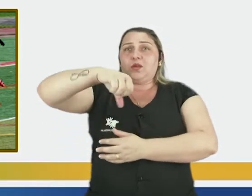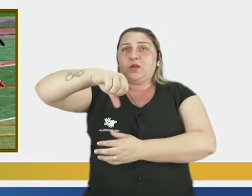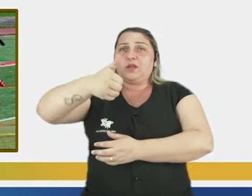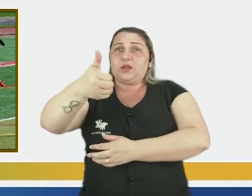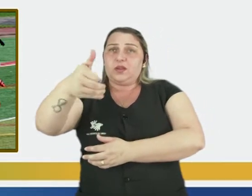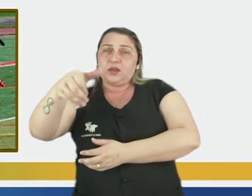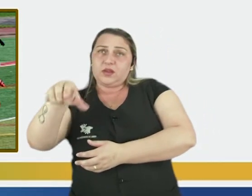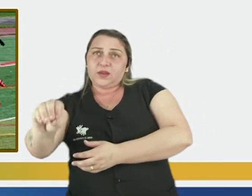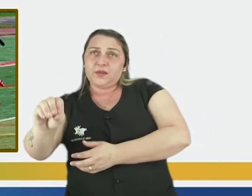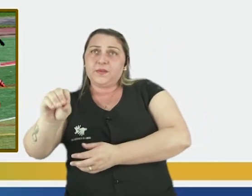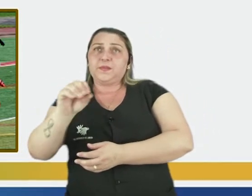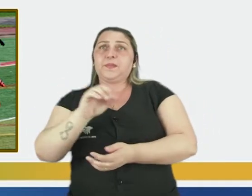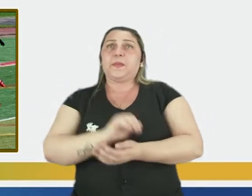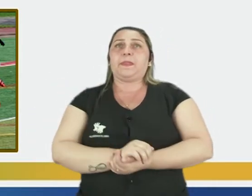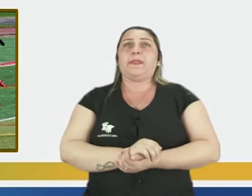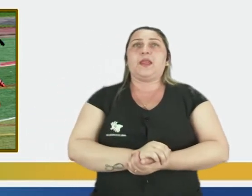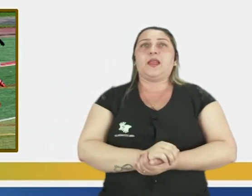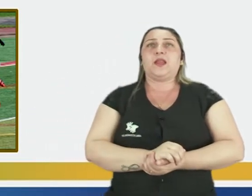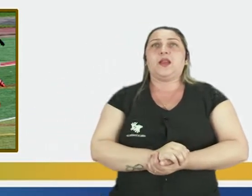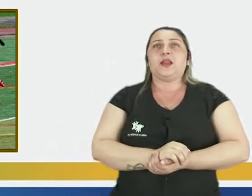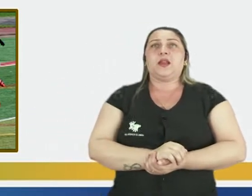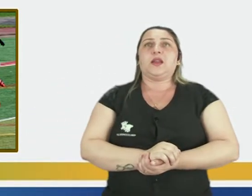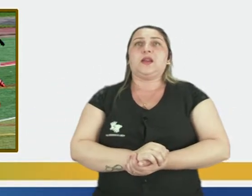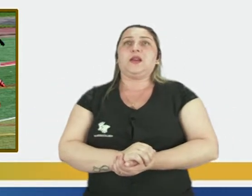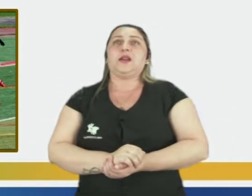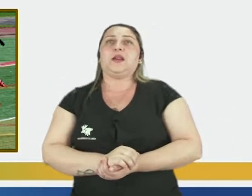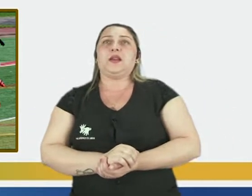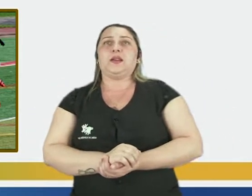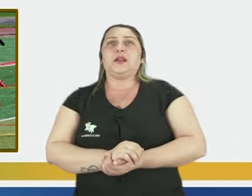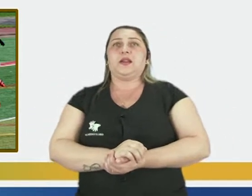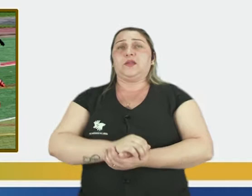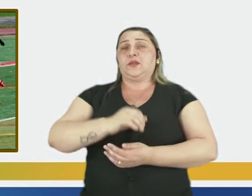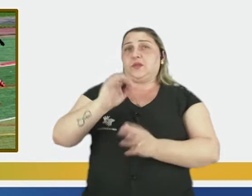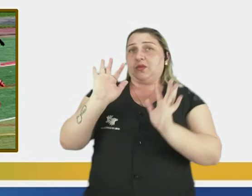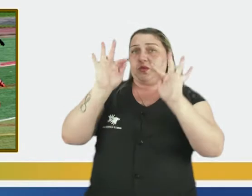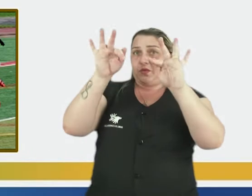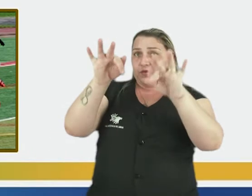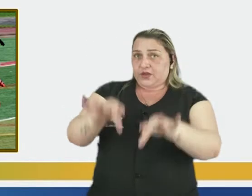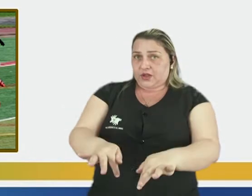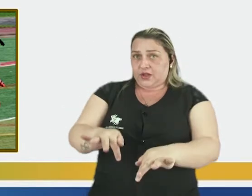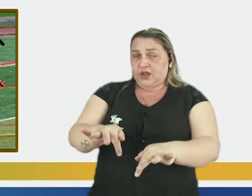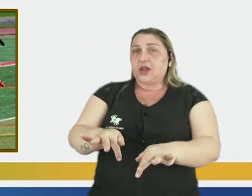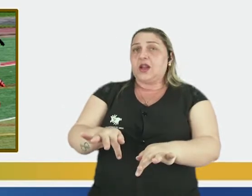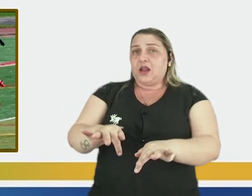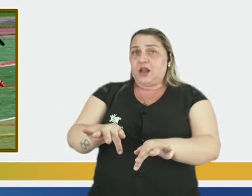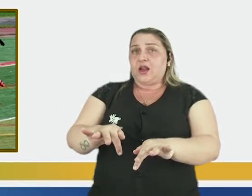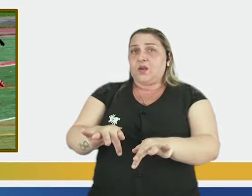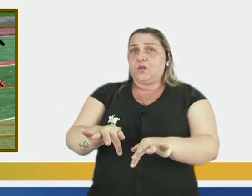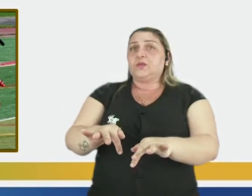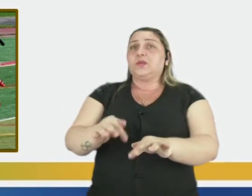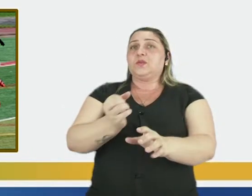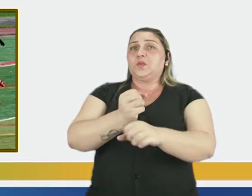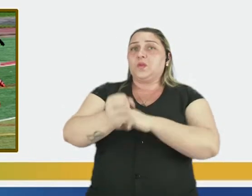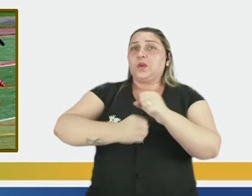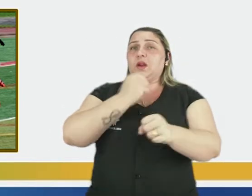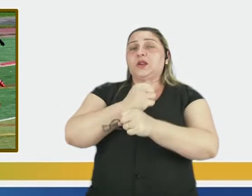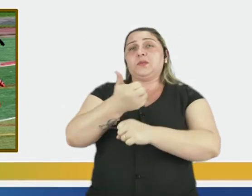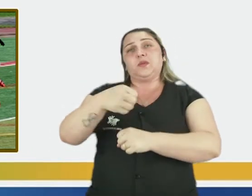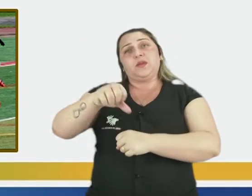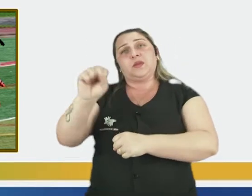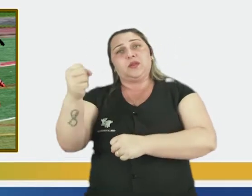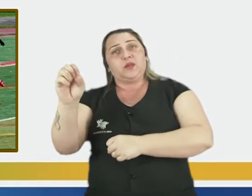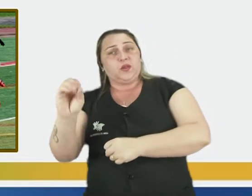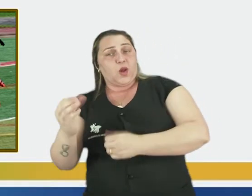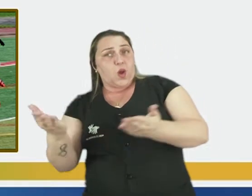1960, no Brasil a modalidade chegou no final da década de 1980 e hoje é um